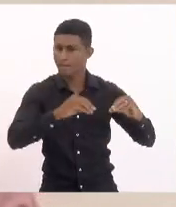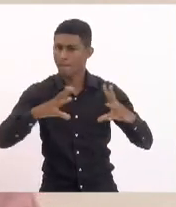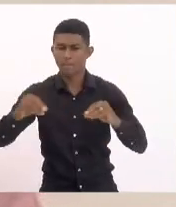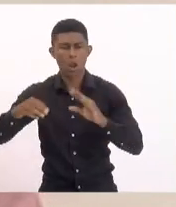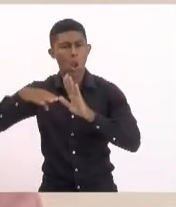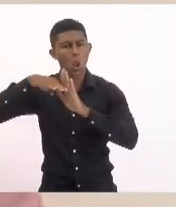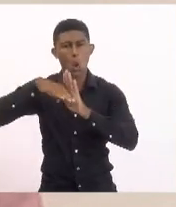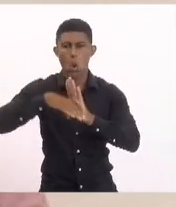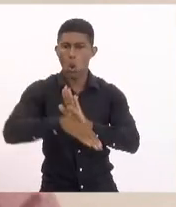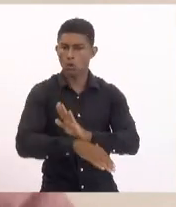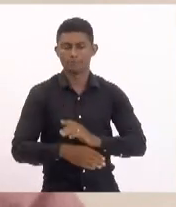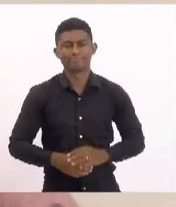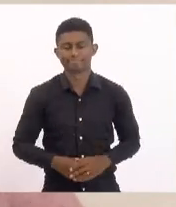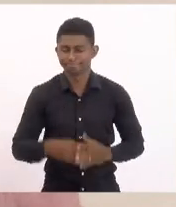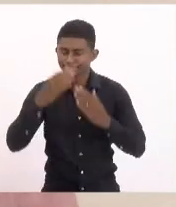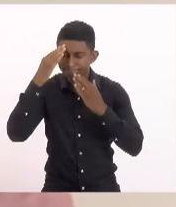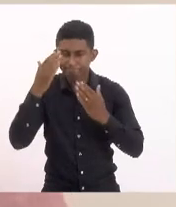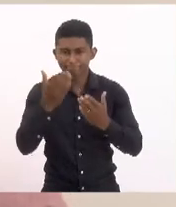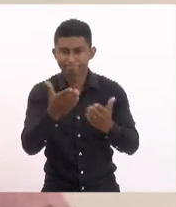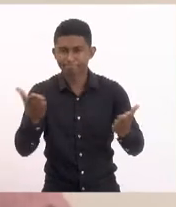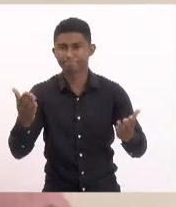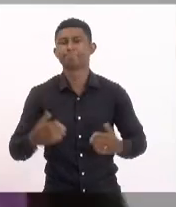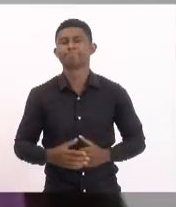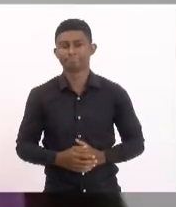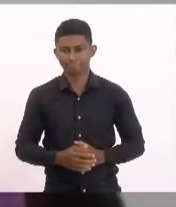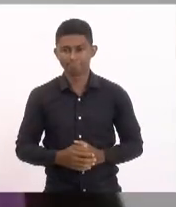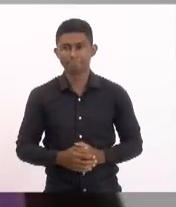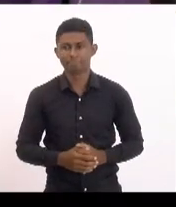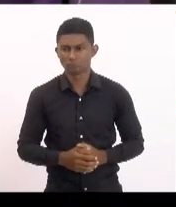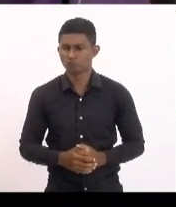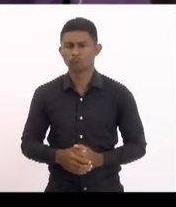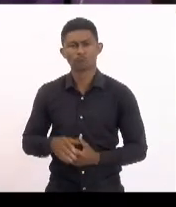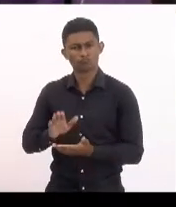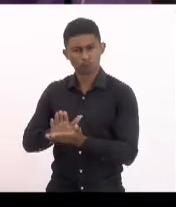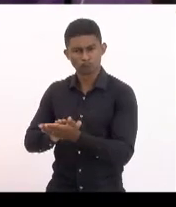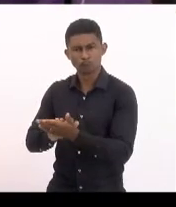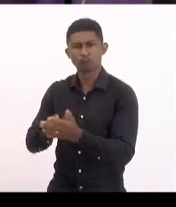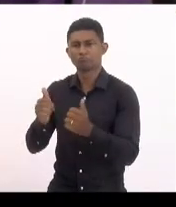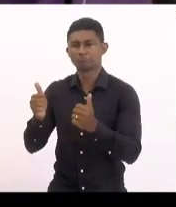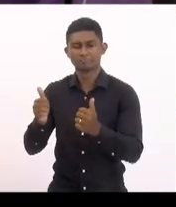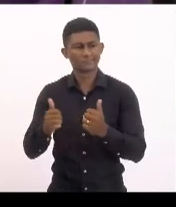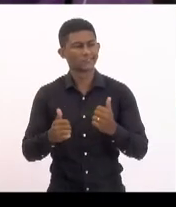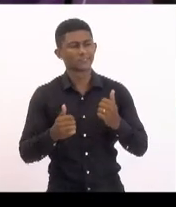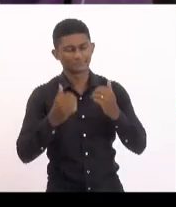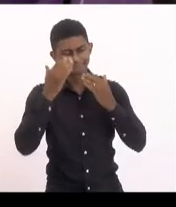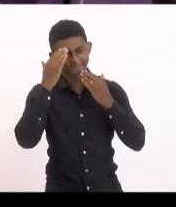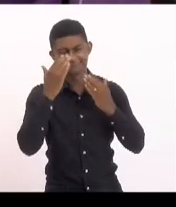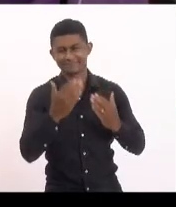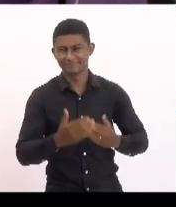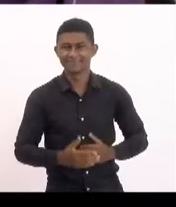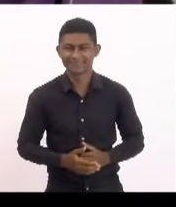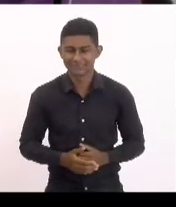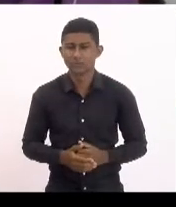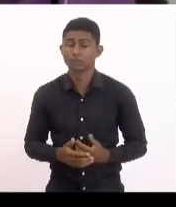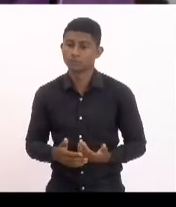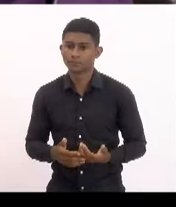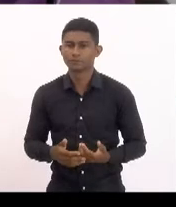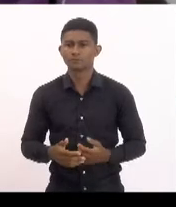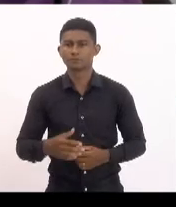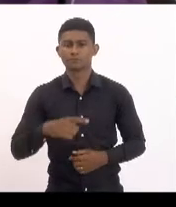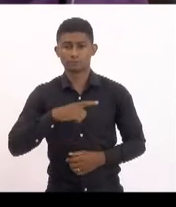todos vocês. Muito obrigado. Parabéns, Tia Ju. Obrigada, minha querida. Nós temos